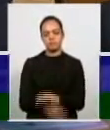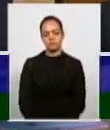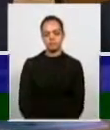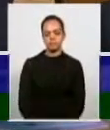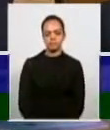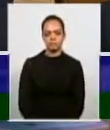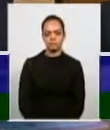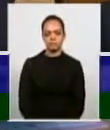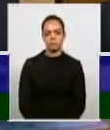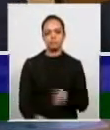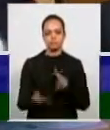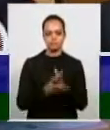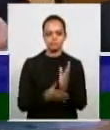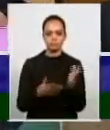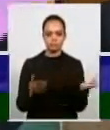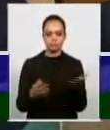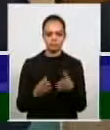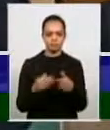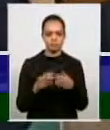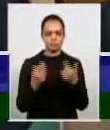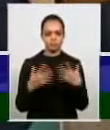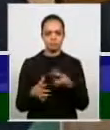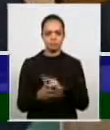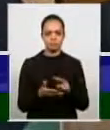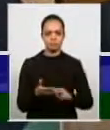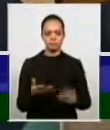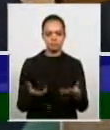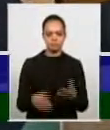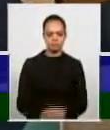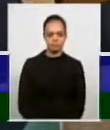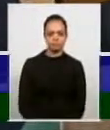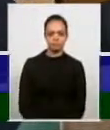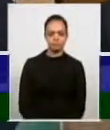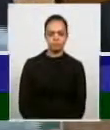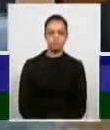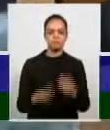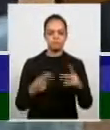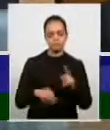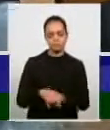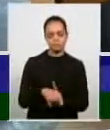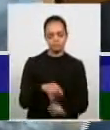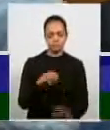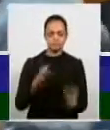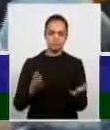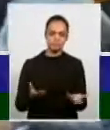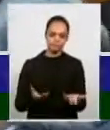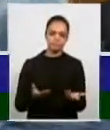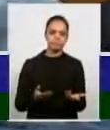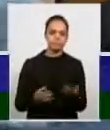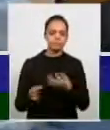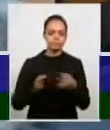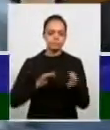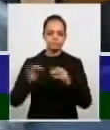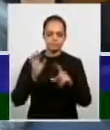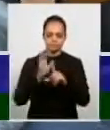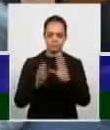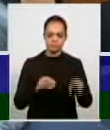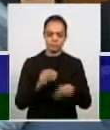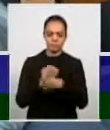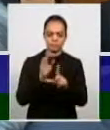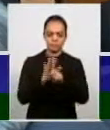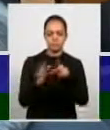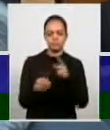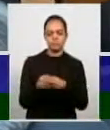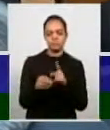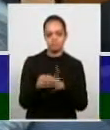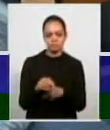estão. Aprovado o pedido de dispensa de leitura. Nesse momento, projeto de emenda à lei